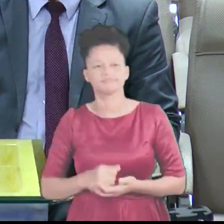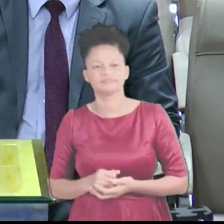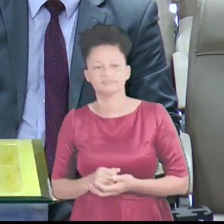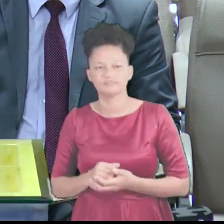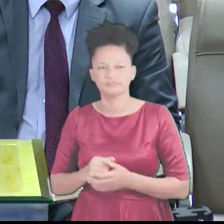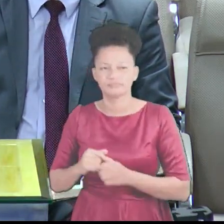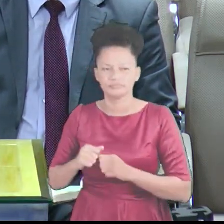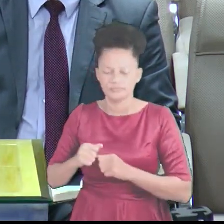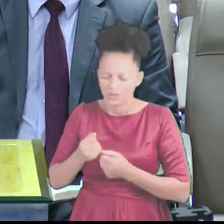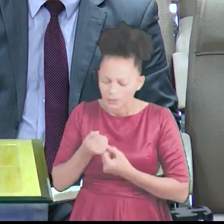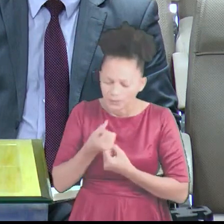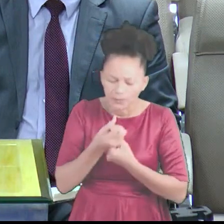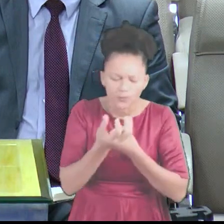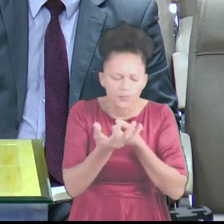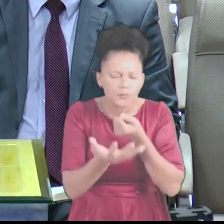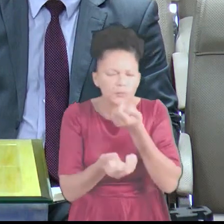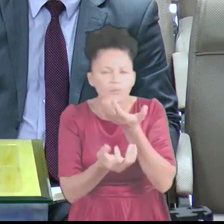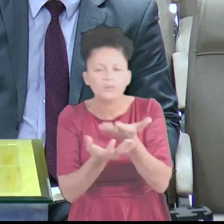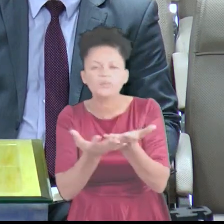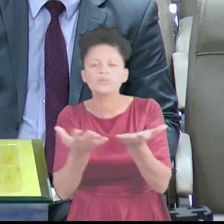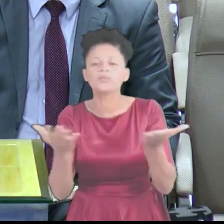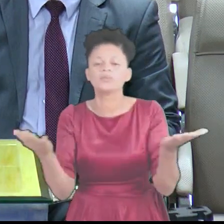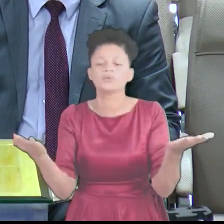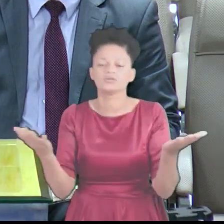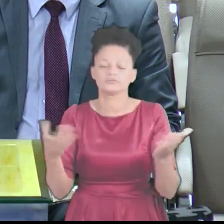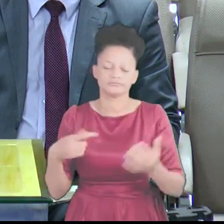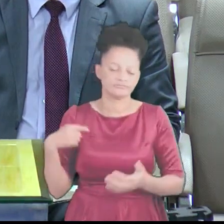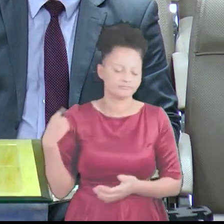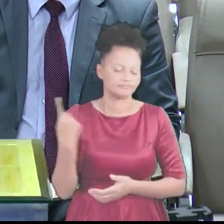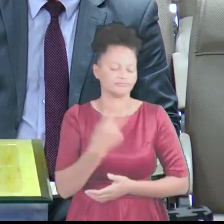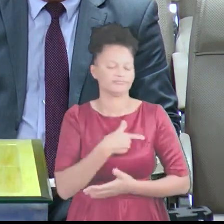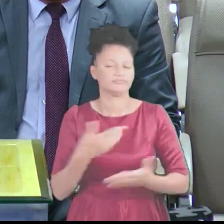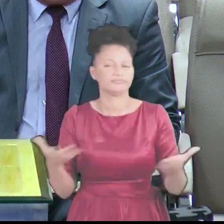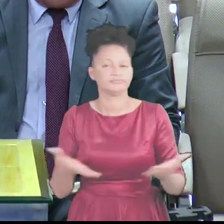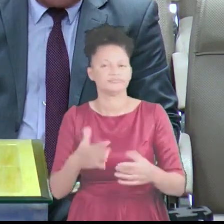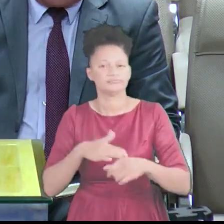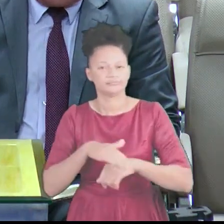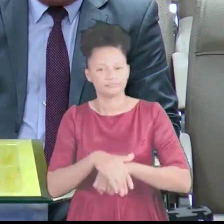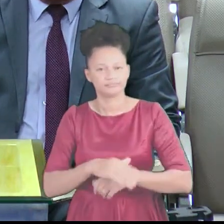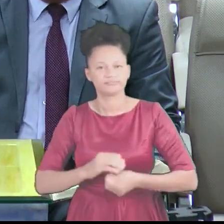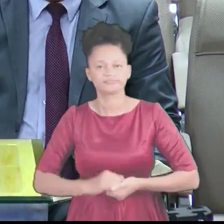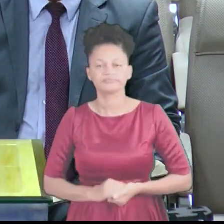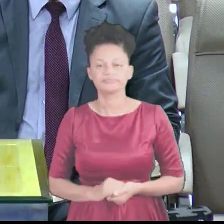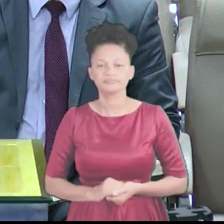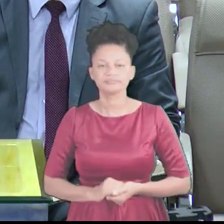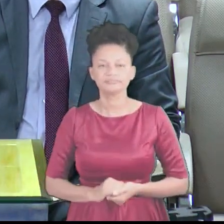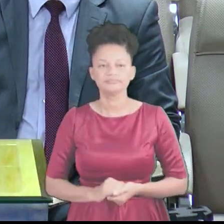e assopra sobre nós esta noite.